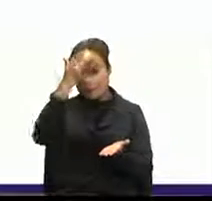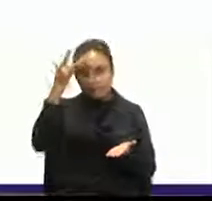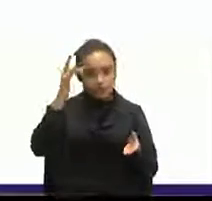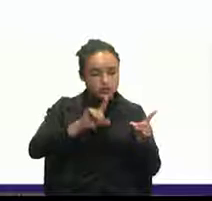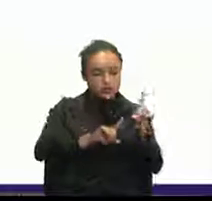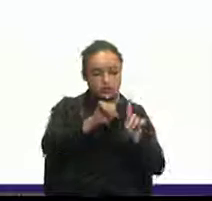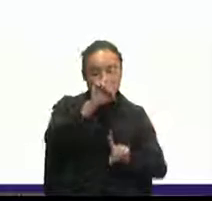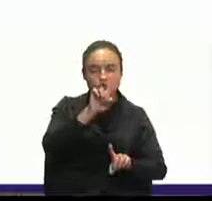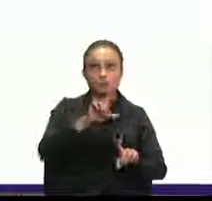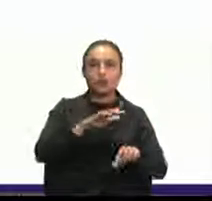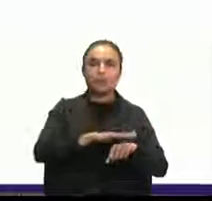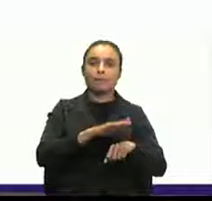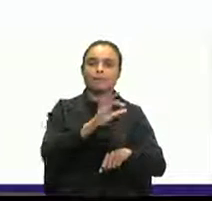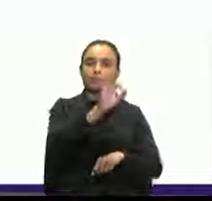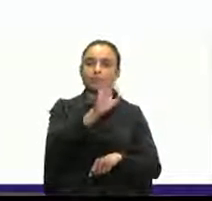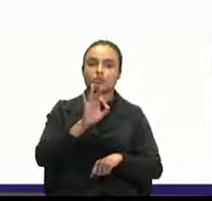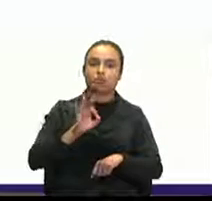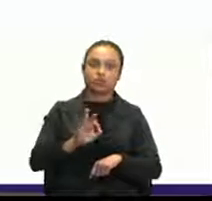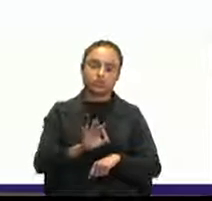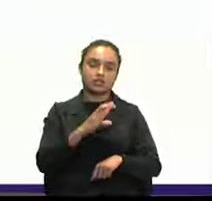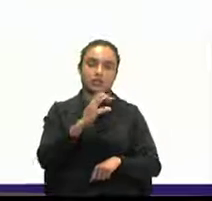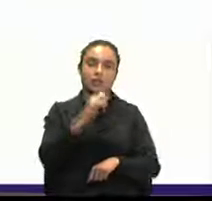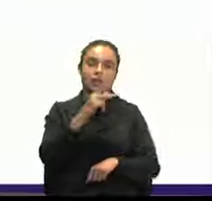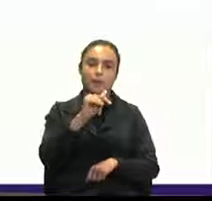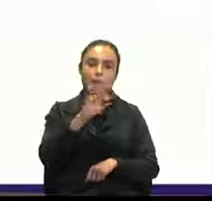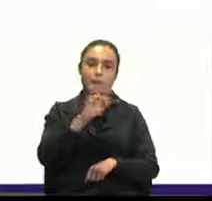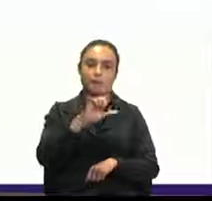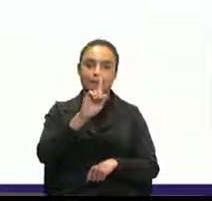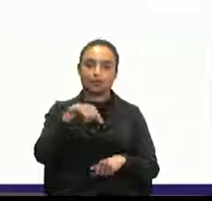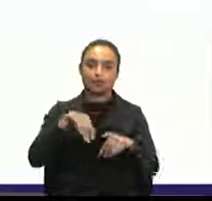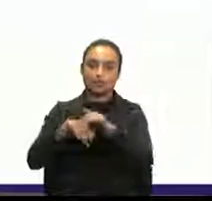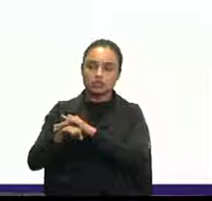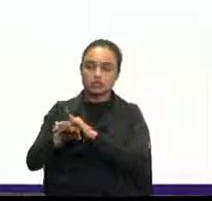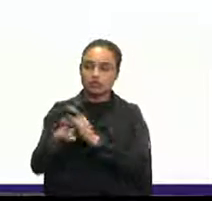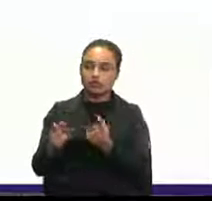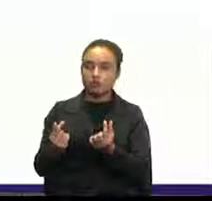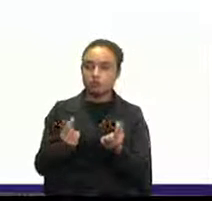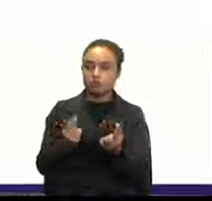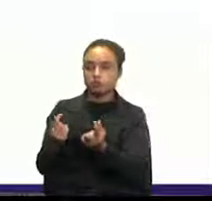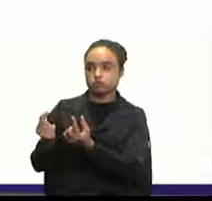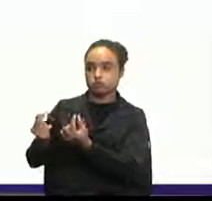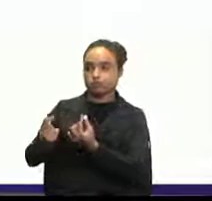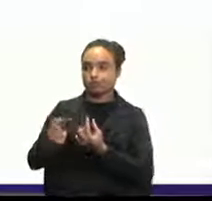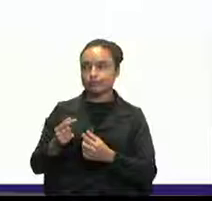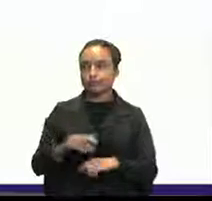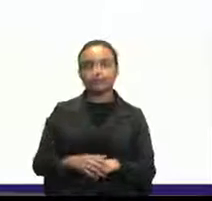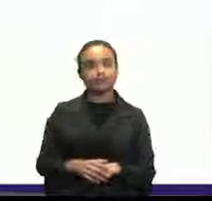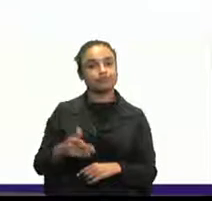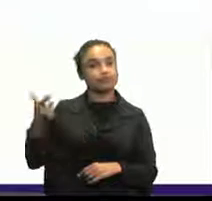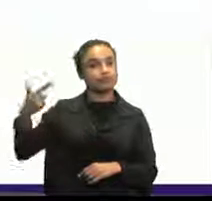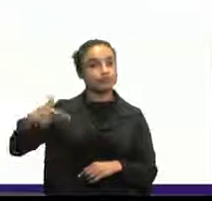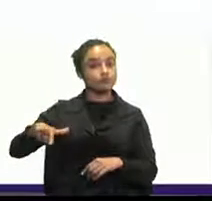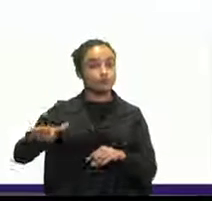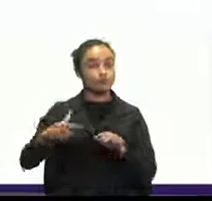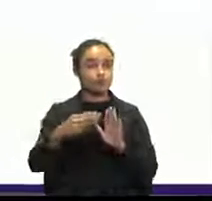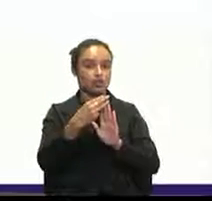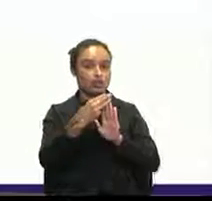com reservas constituídas tudo bem outra modalidade de